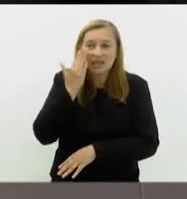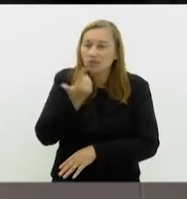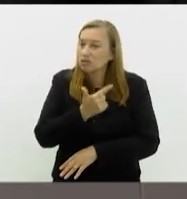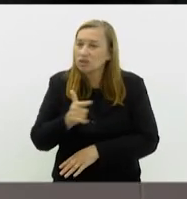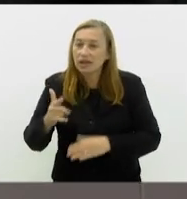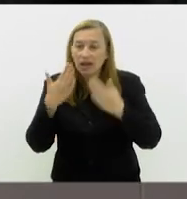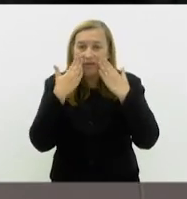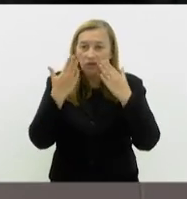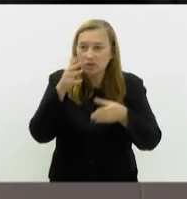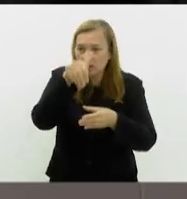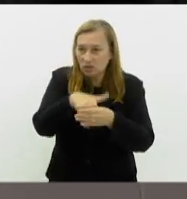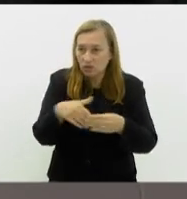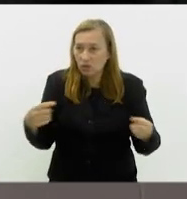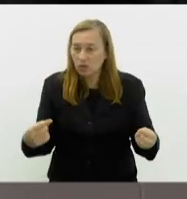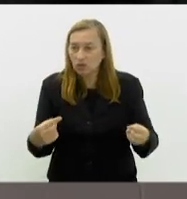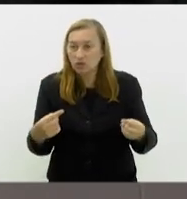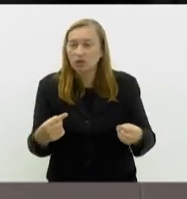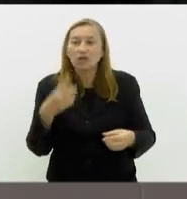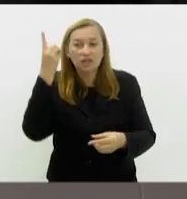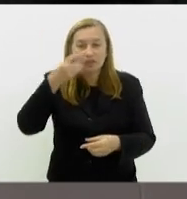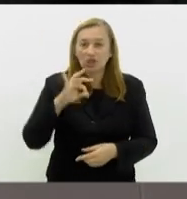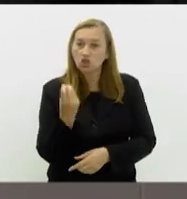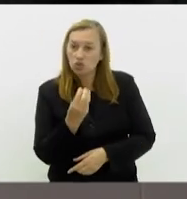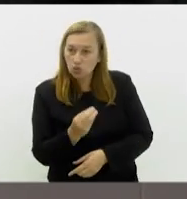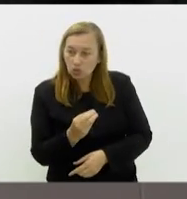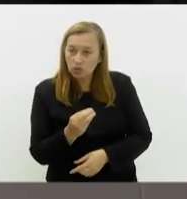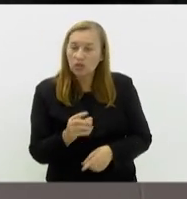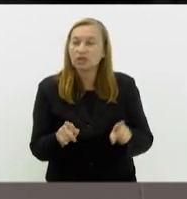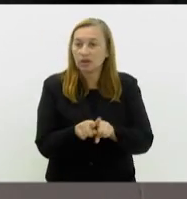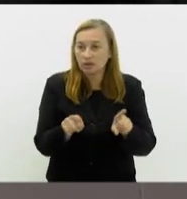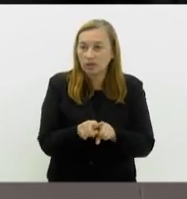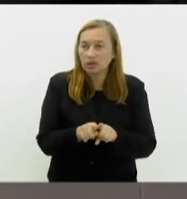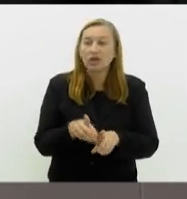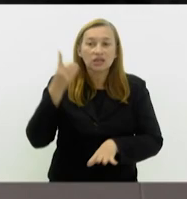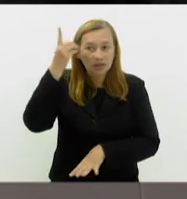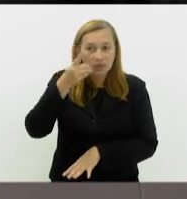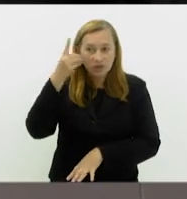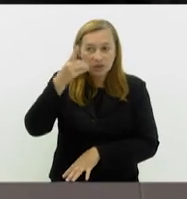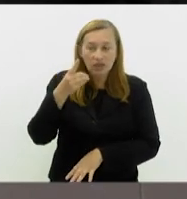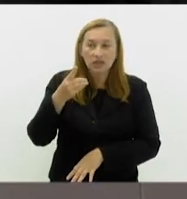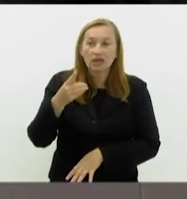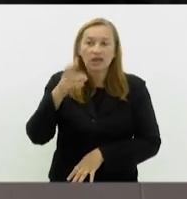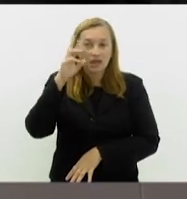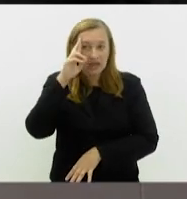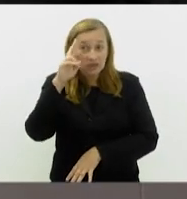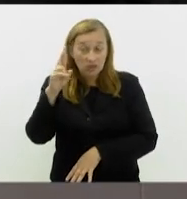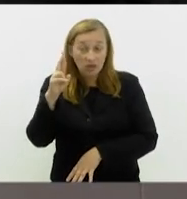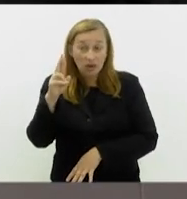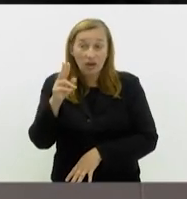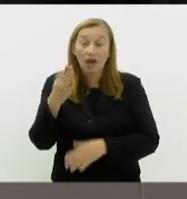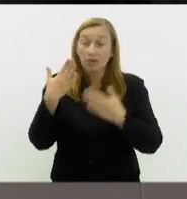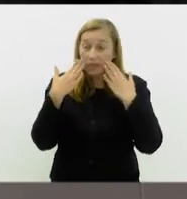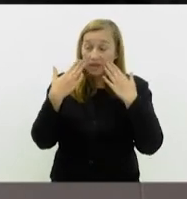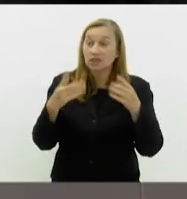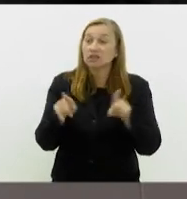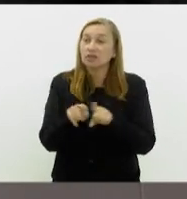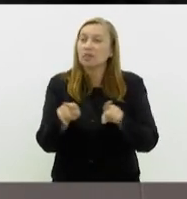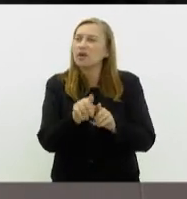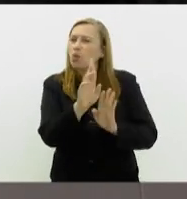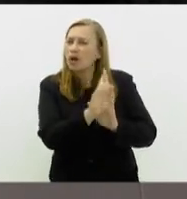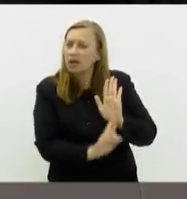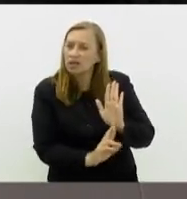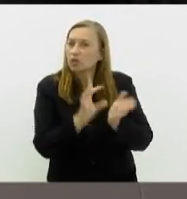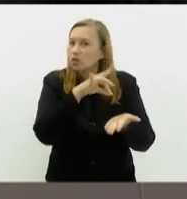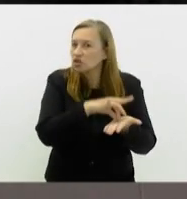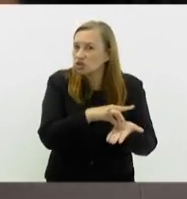apresentação de voto divergente do deputado Júlio Rocha tanto no voto divergente que a senhora apresenta e no relatório eh